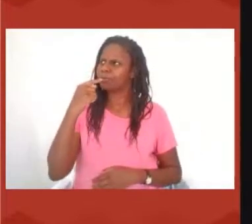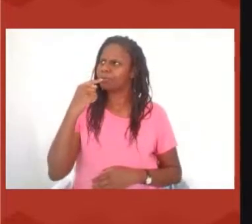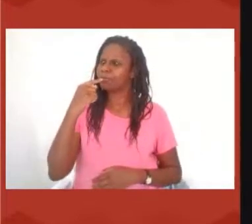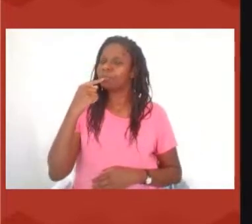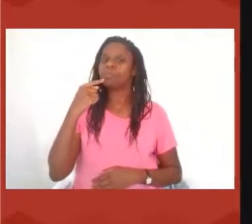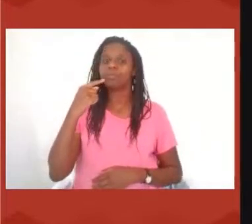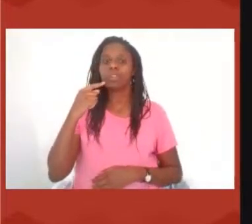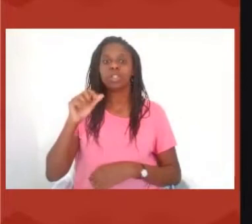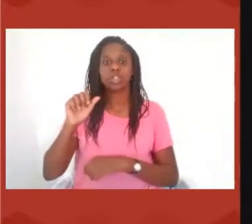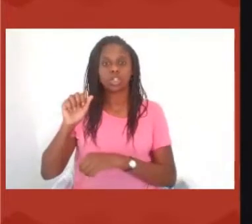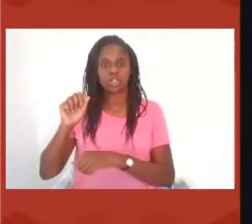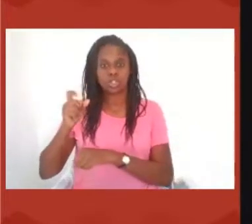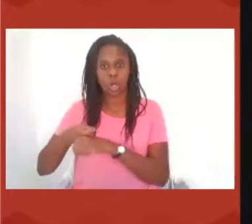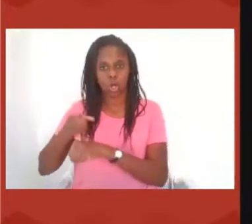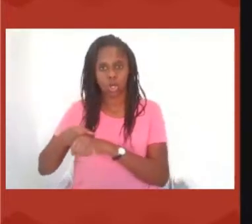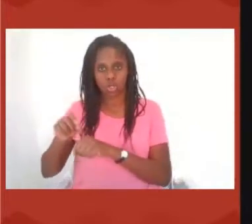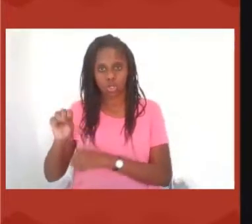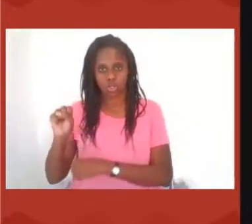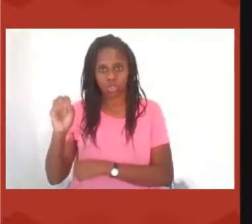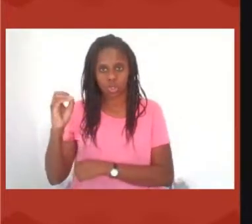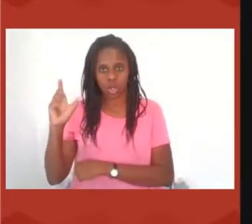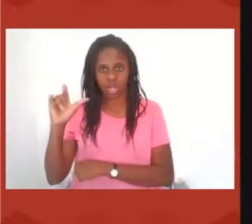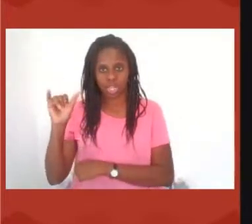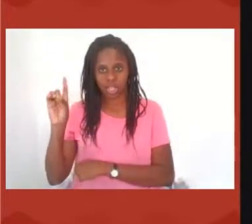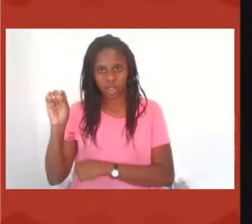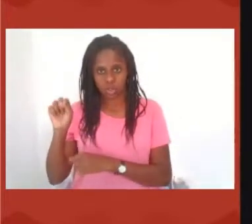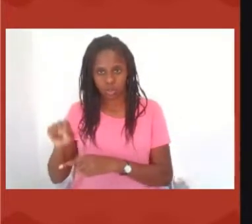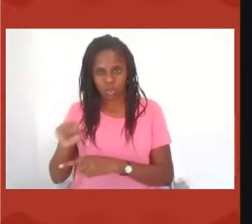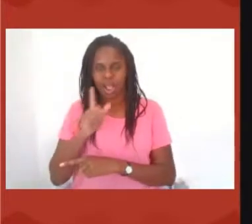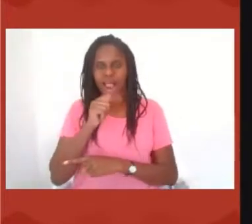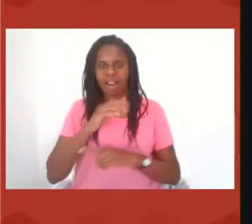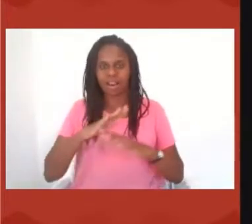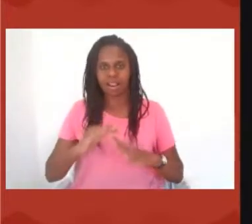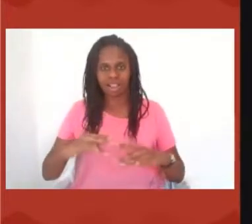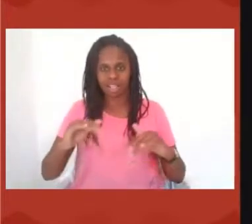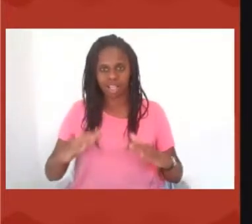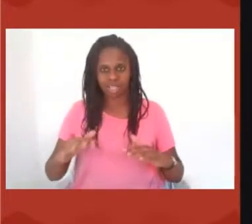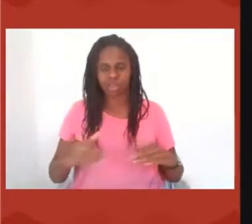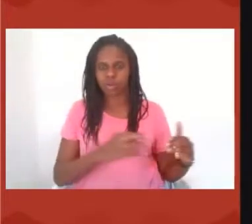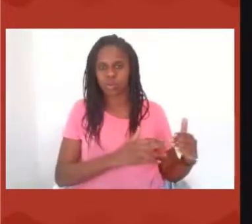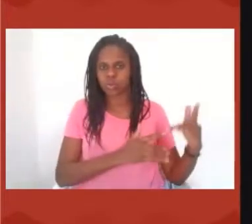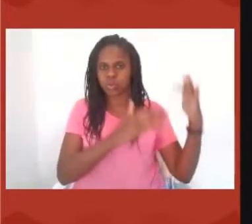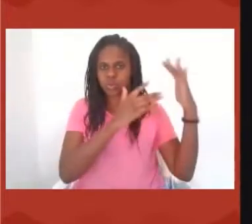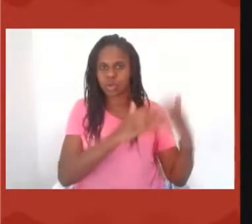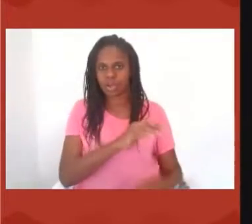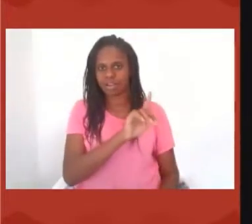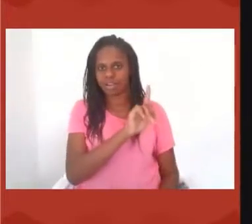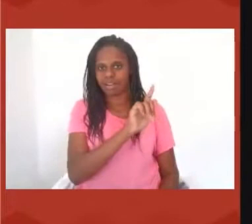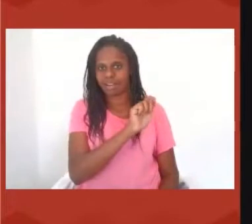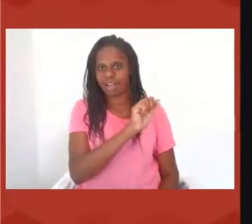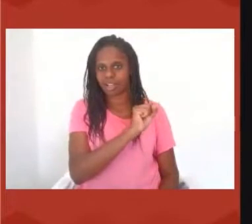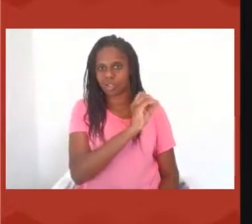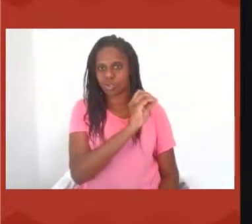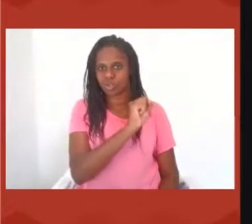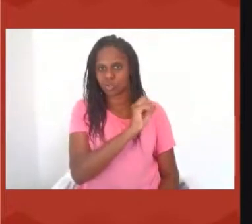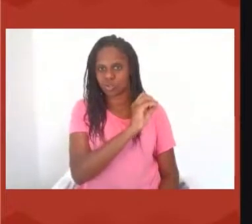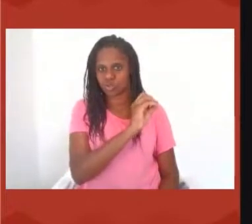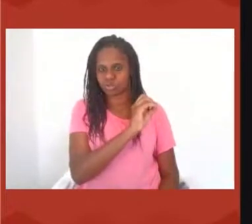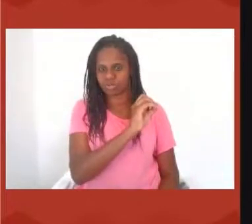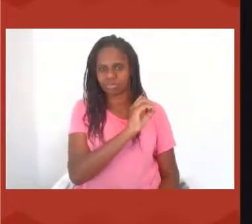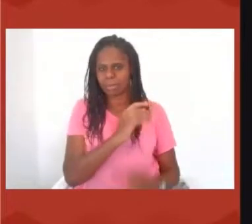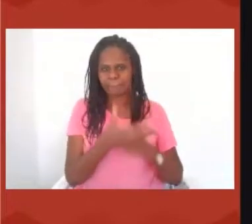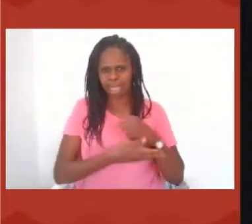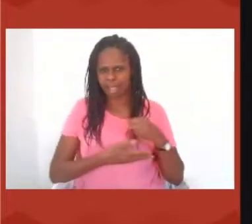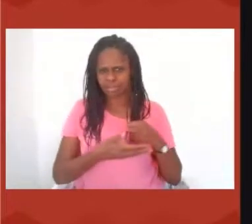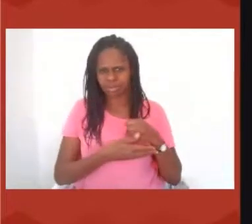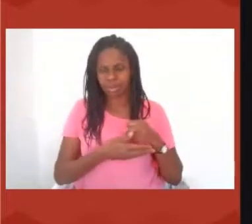sólido, líquido, gasoso, que é os três estados originais da matéria. Mas como tem professor de engenharia de